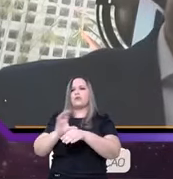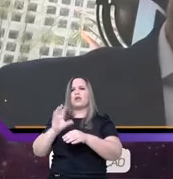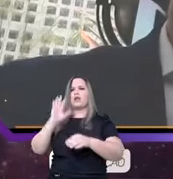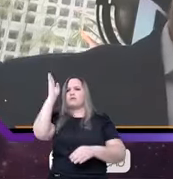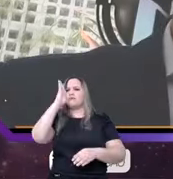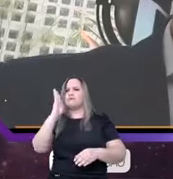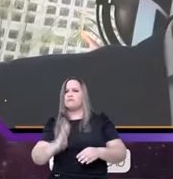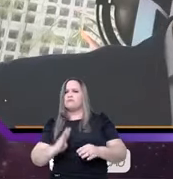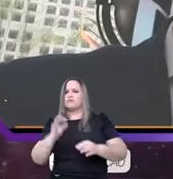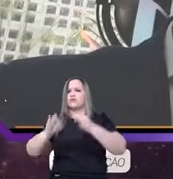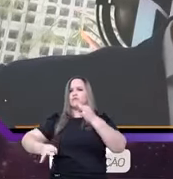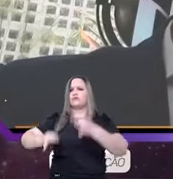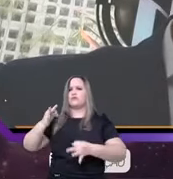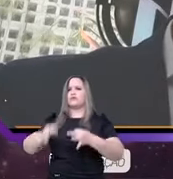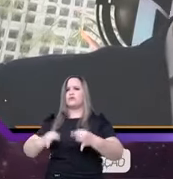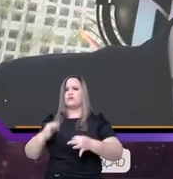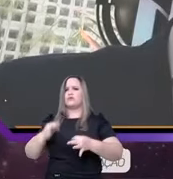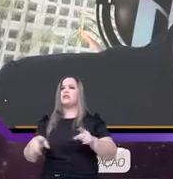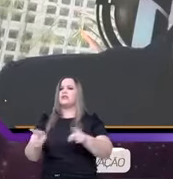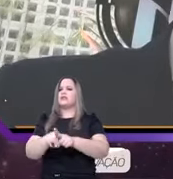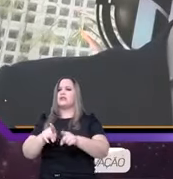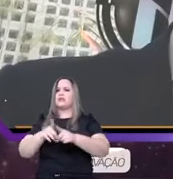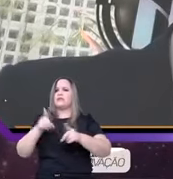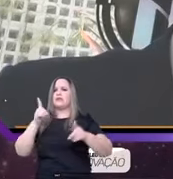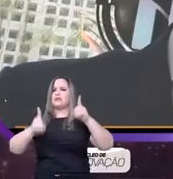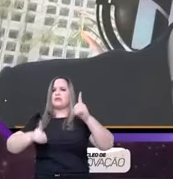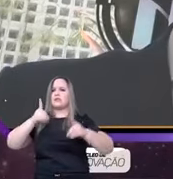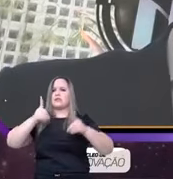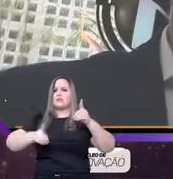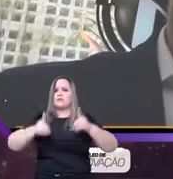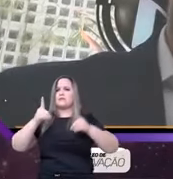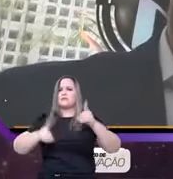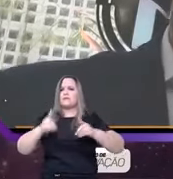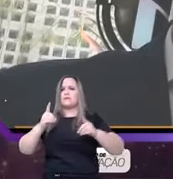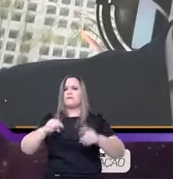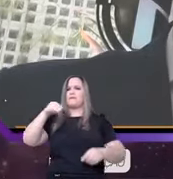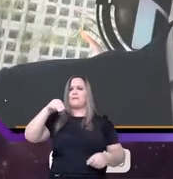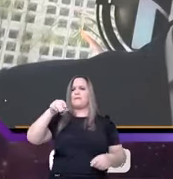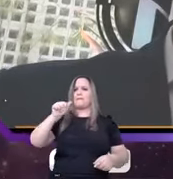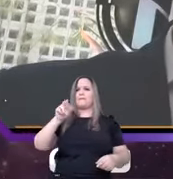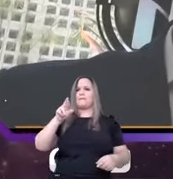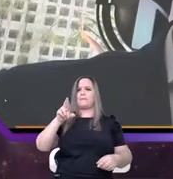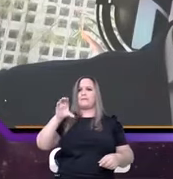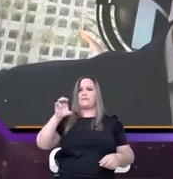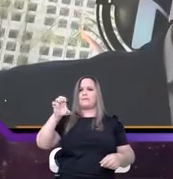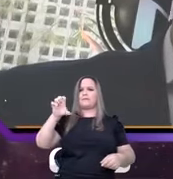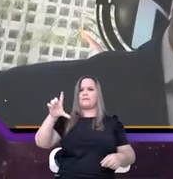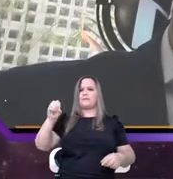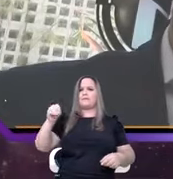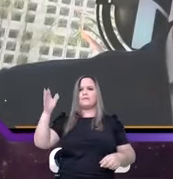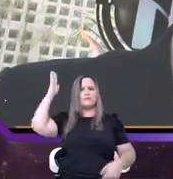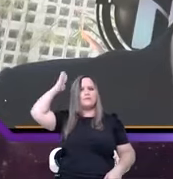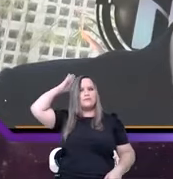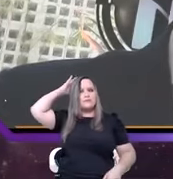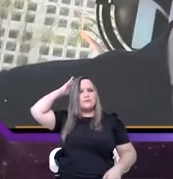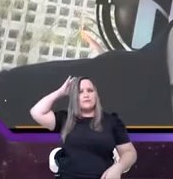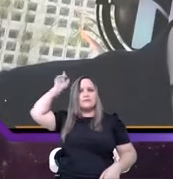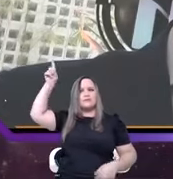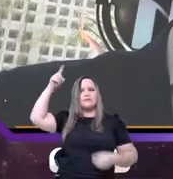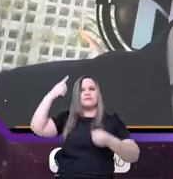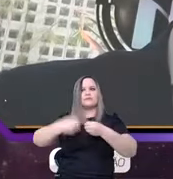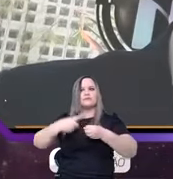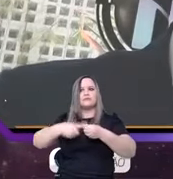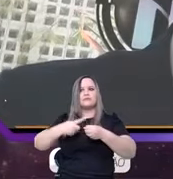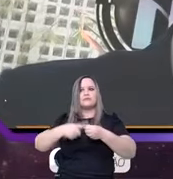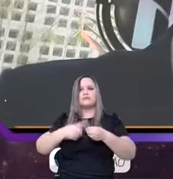ainda o desembargador Marcelo como coordenador de tecnologia do Tribunal de Justiça do Paraná, pessoa que eu digo que tem uma